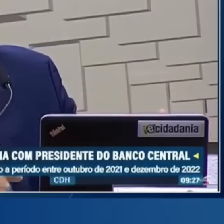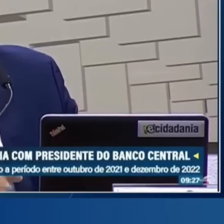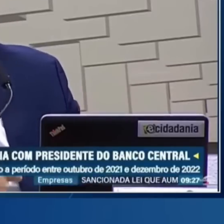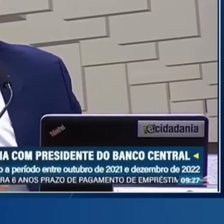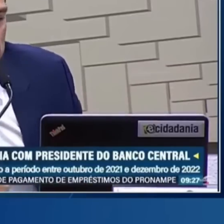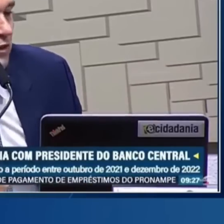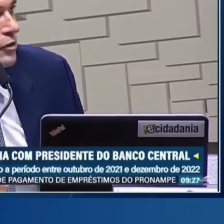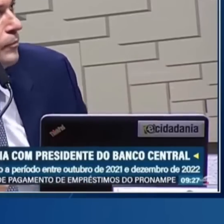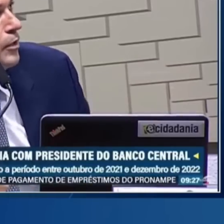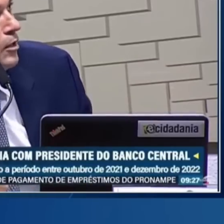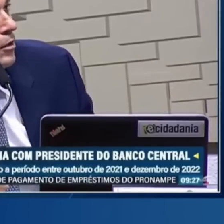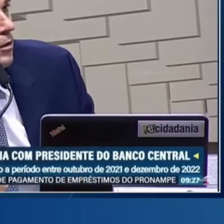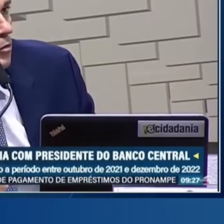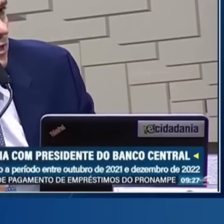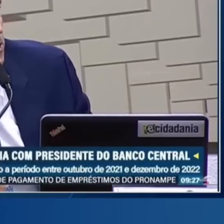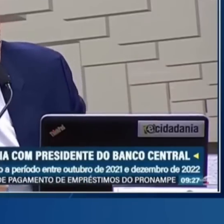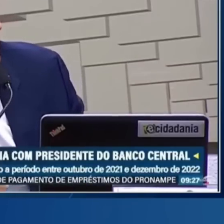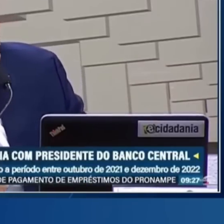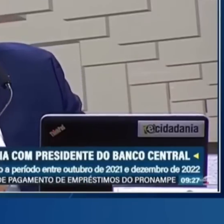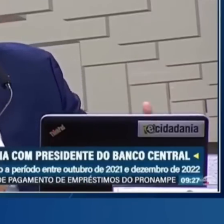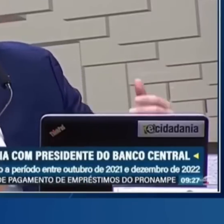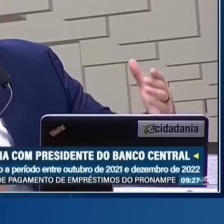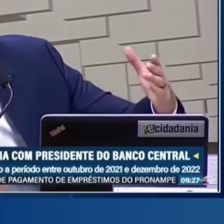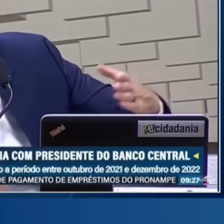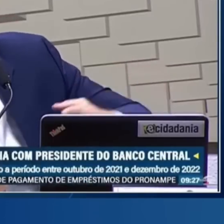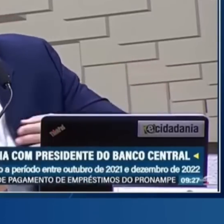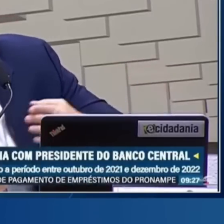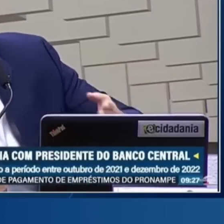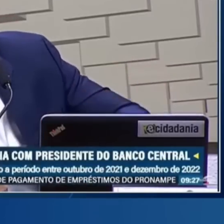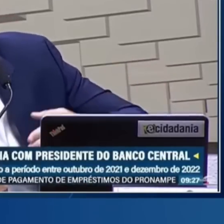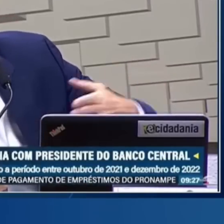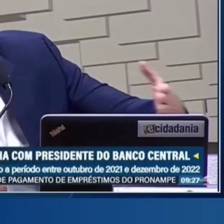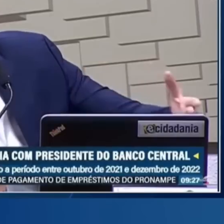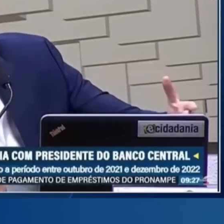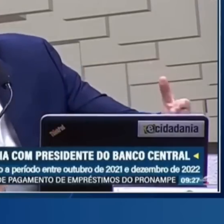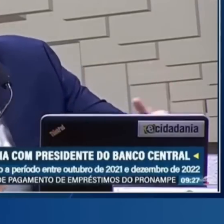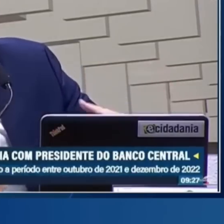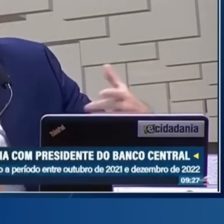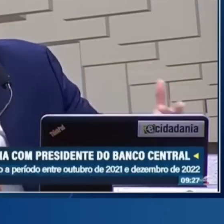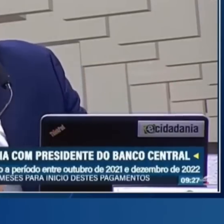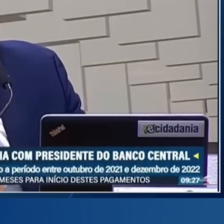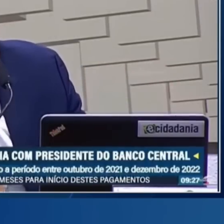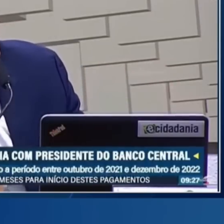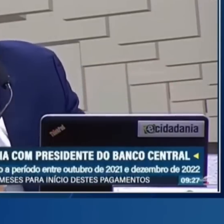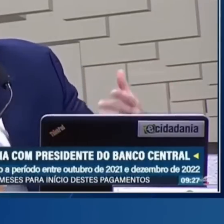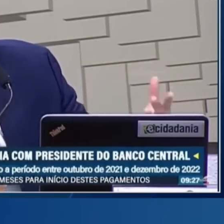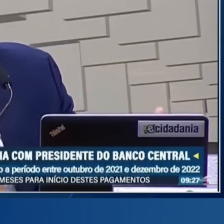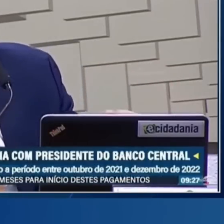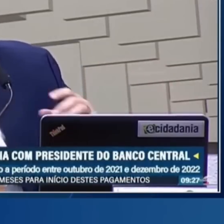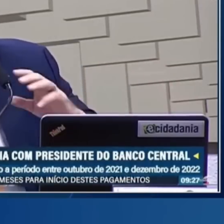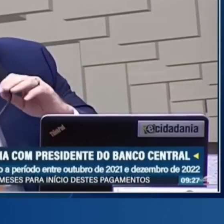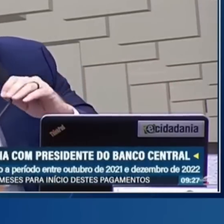baixo crescimento econômico, de elevado desemprego, subemprego, de tração das principais atividades econômicas,